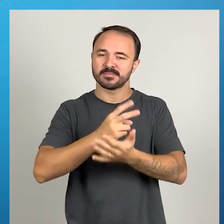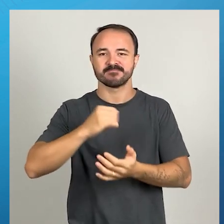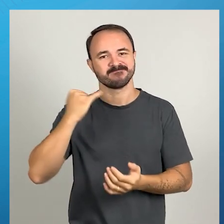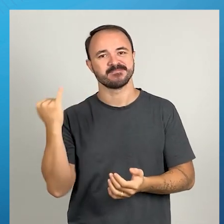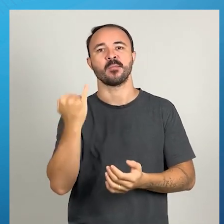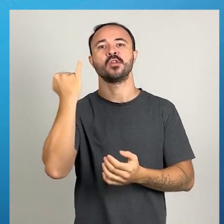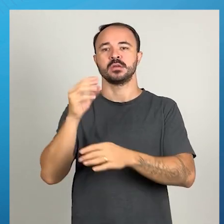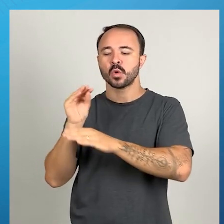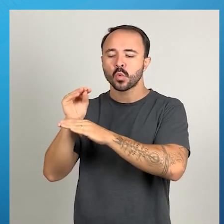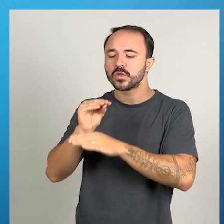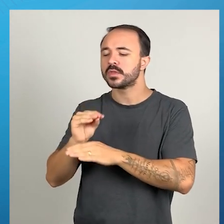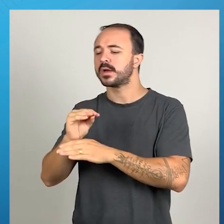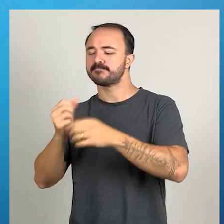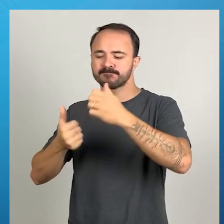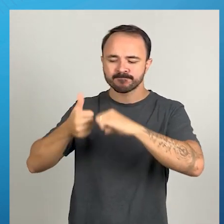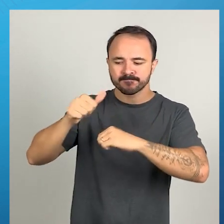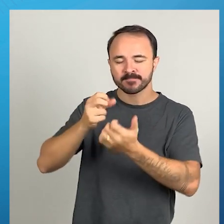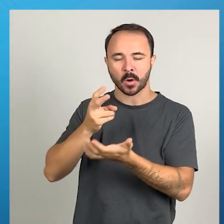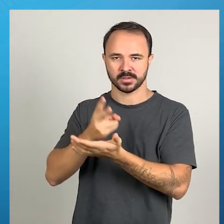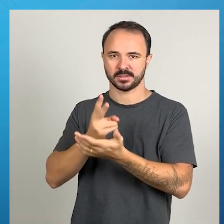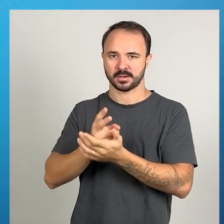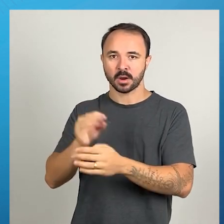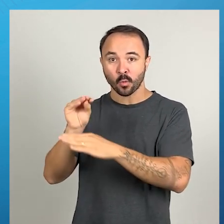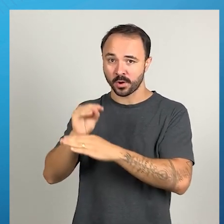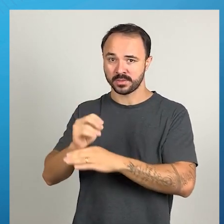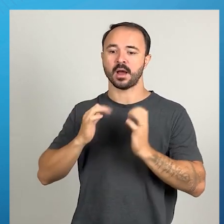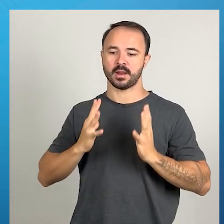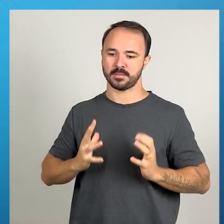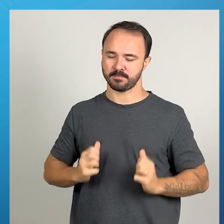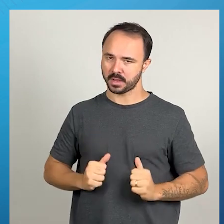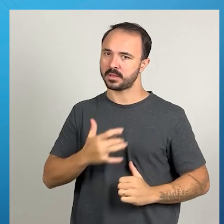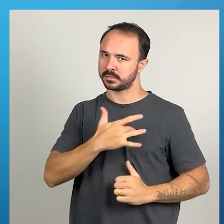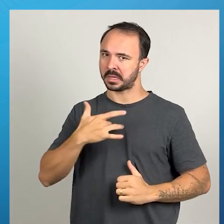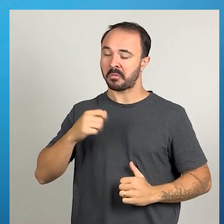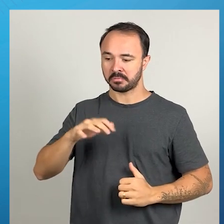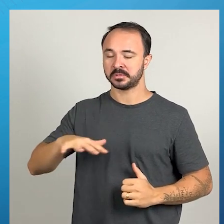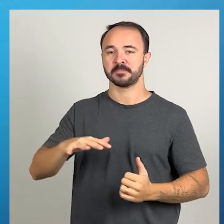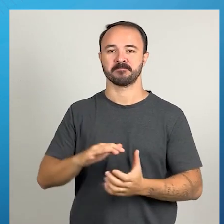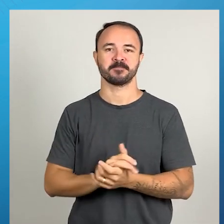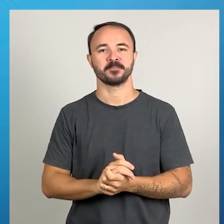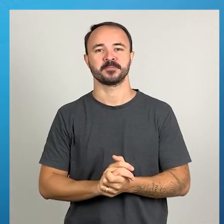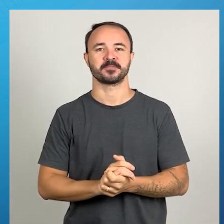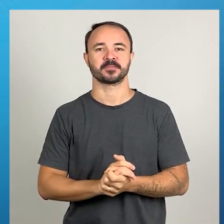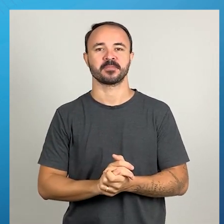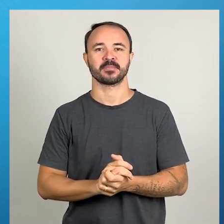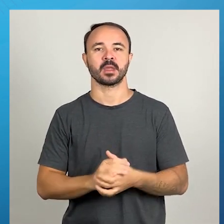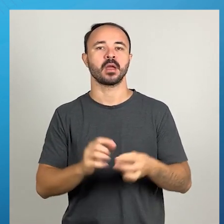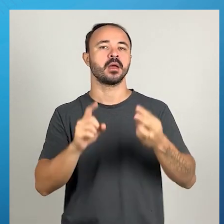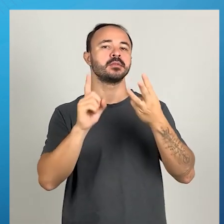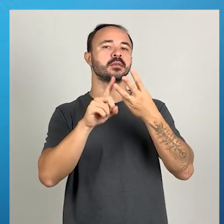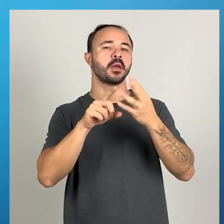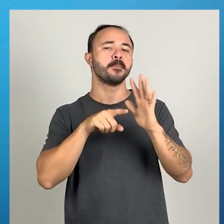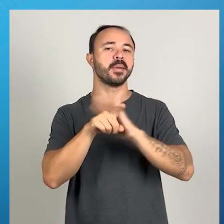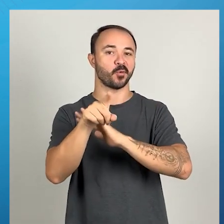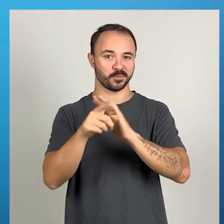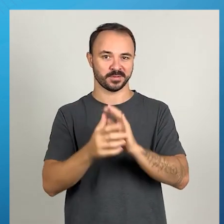a gente ficar atento sempre a esses cuidados aí em relação à higiene do bebê. Vamos à nossa terceira